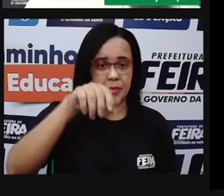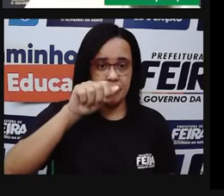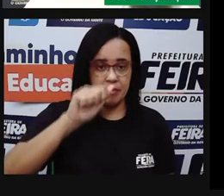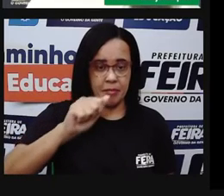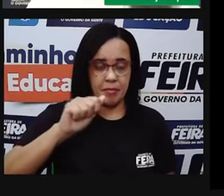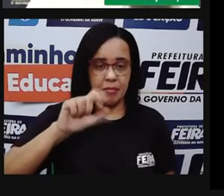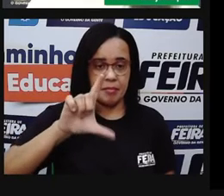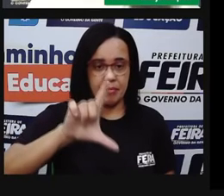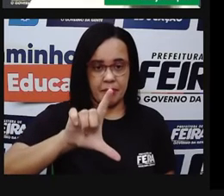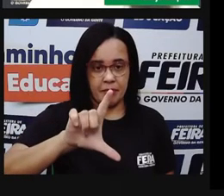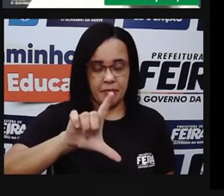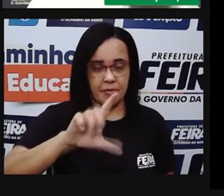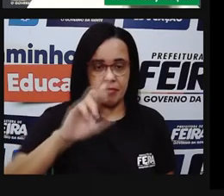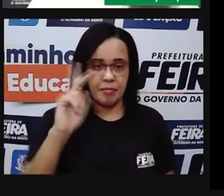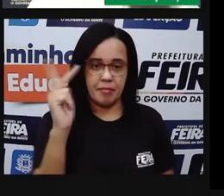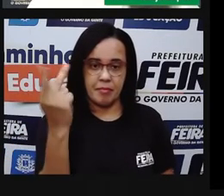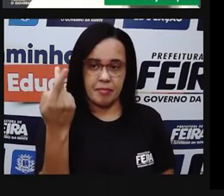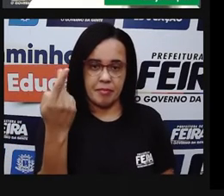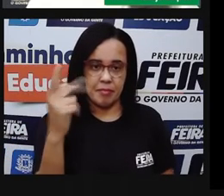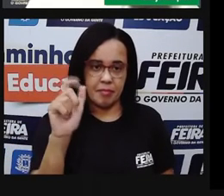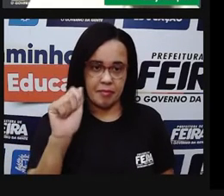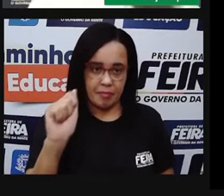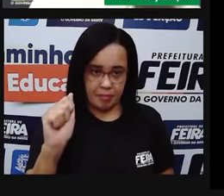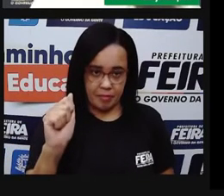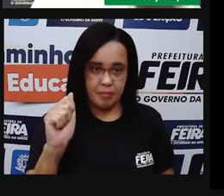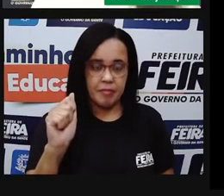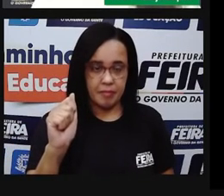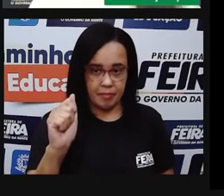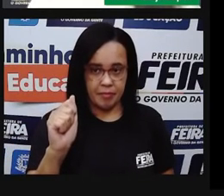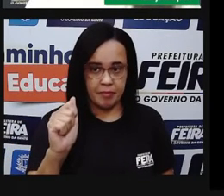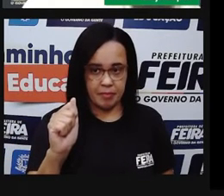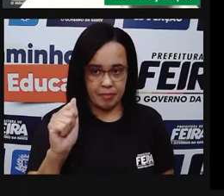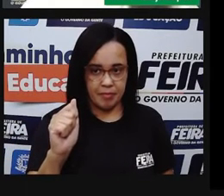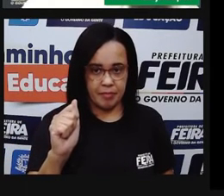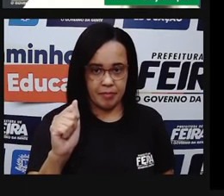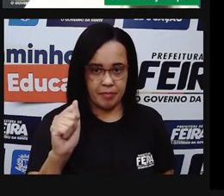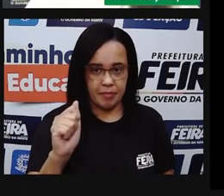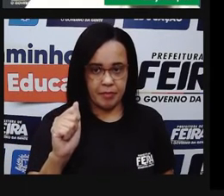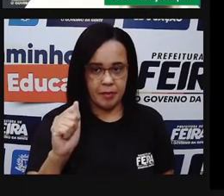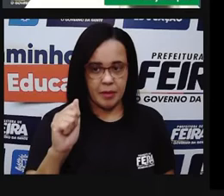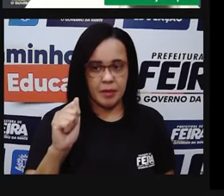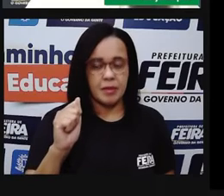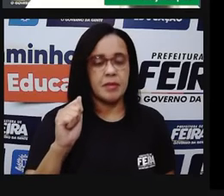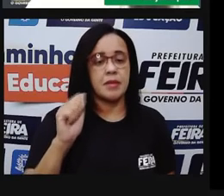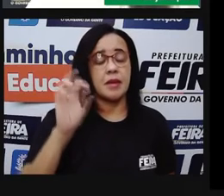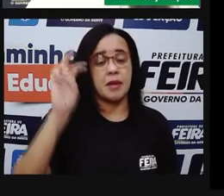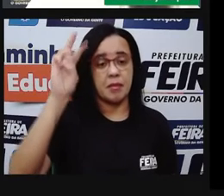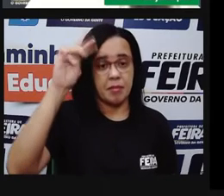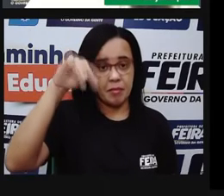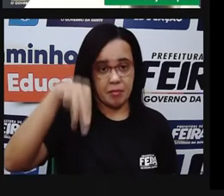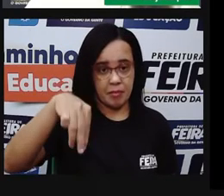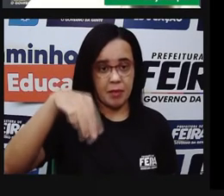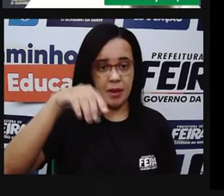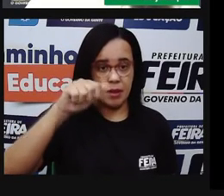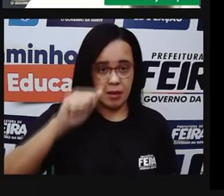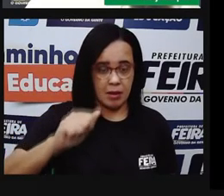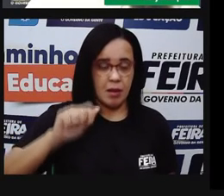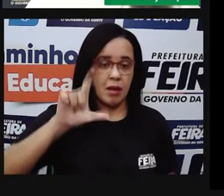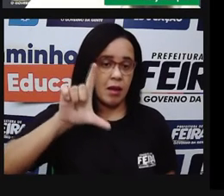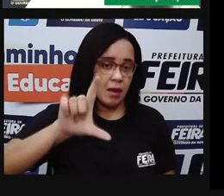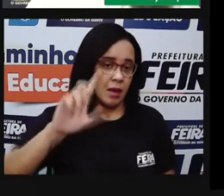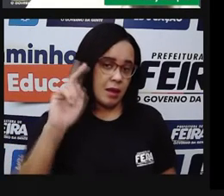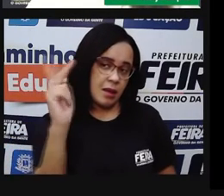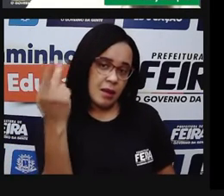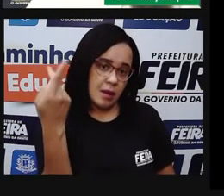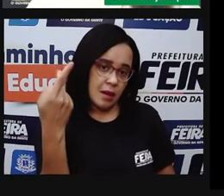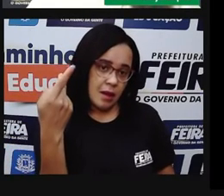Ma. Leh. Tem aluno que fala lá, mas tem que lembrar que tem o H. Essa letra H,